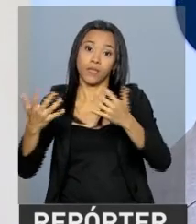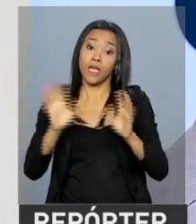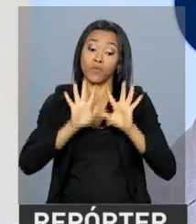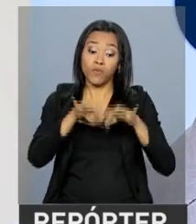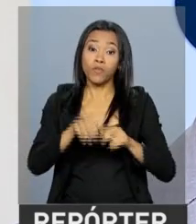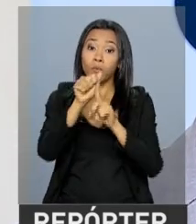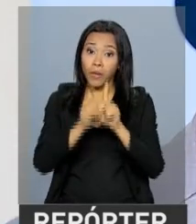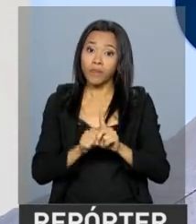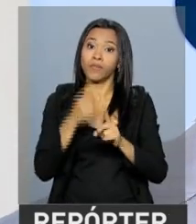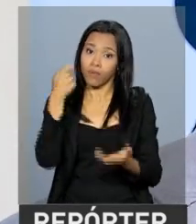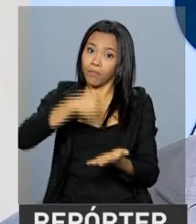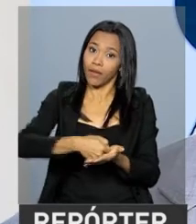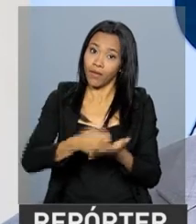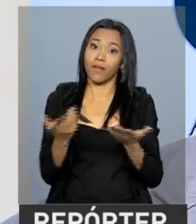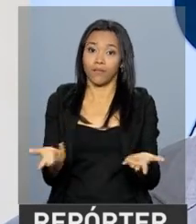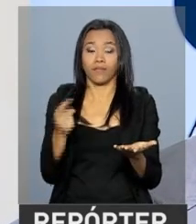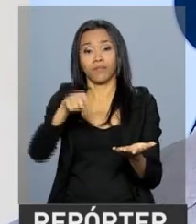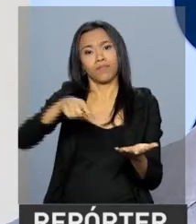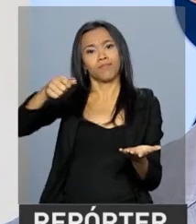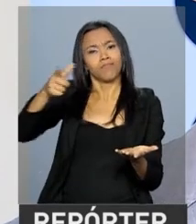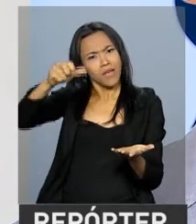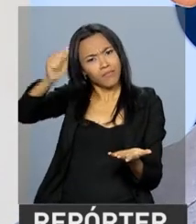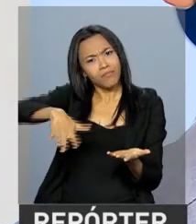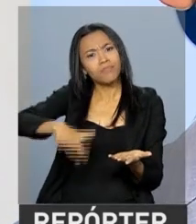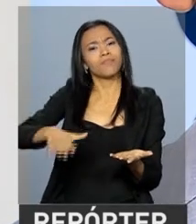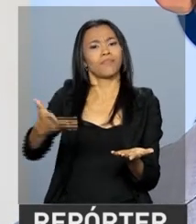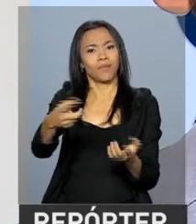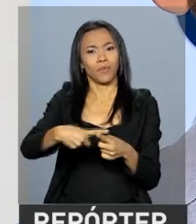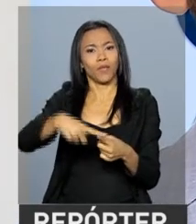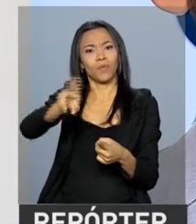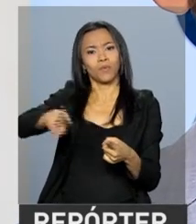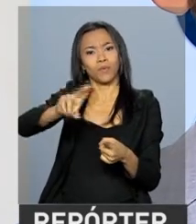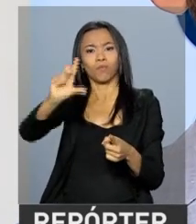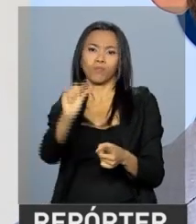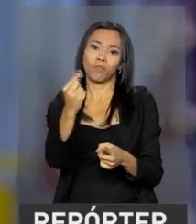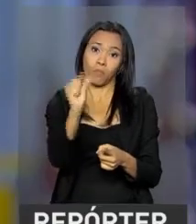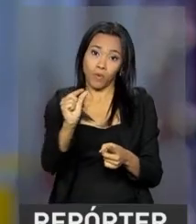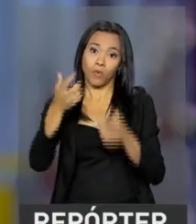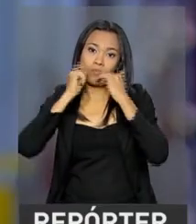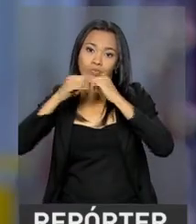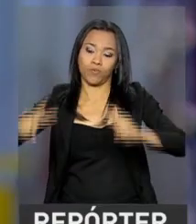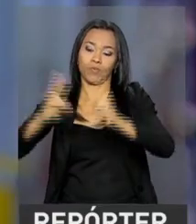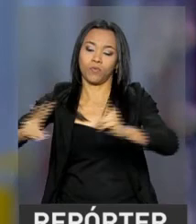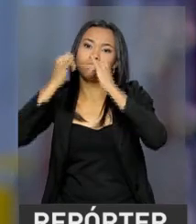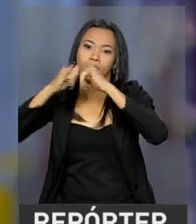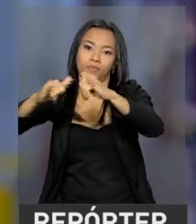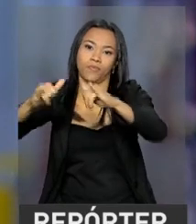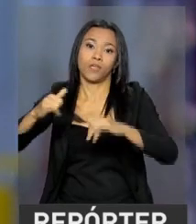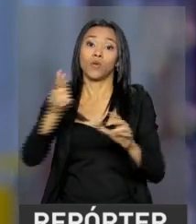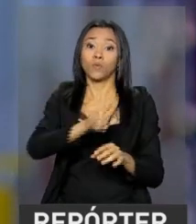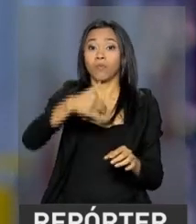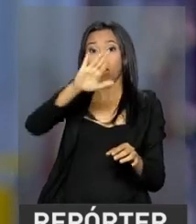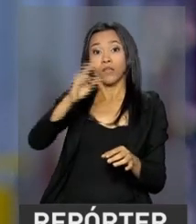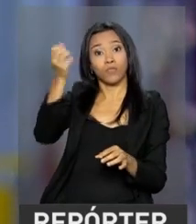final do mês ele paga pela diferença entre o que consumiu da distribuidora e o que ele ia todo distribuidor o governo quer aumentar a participação